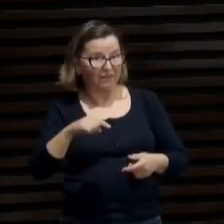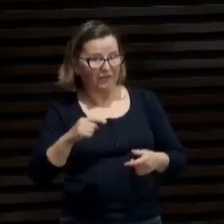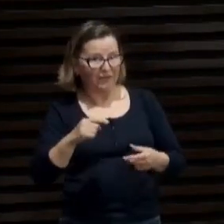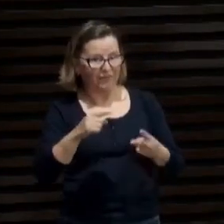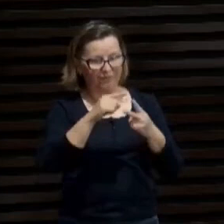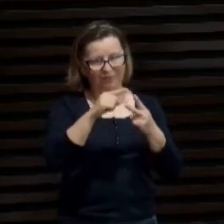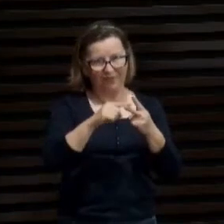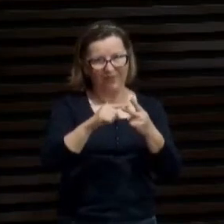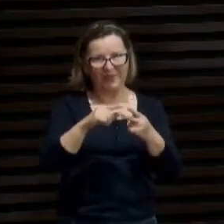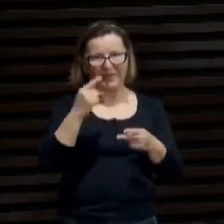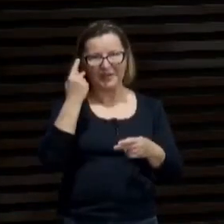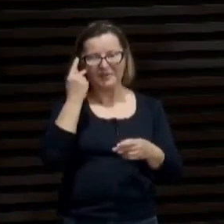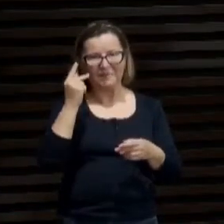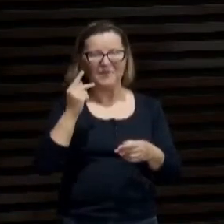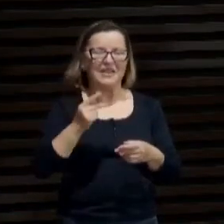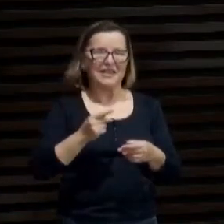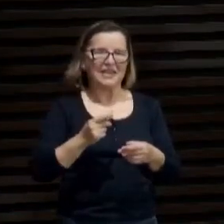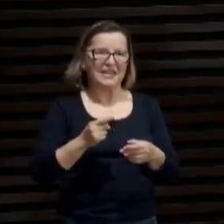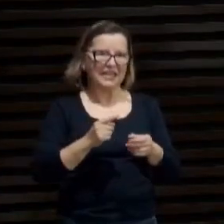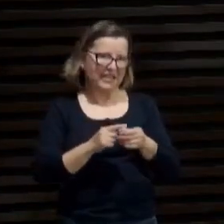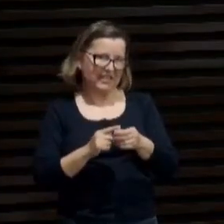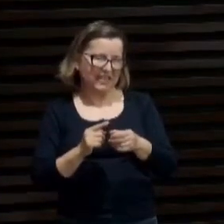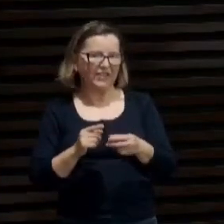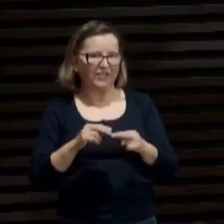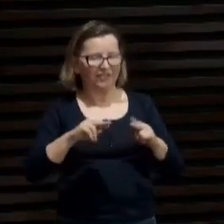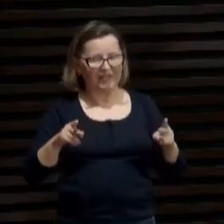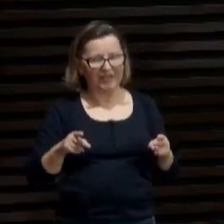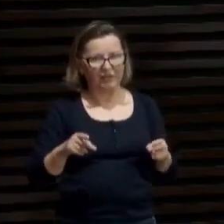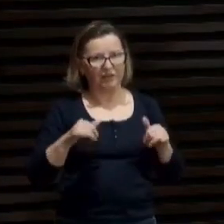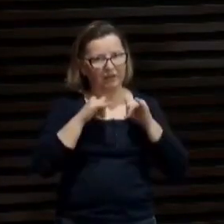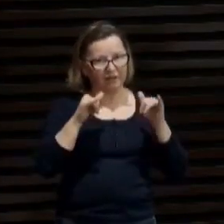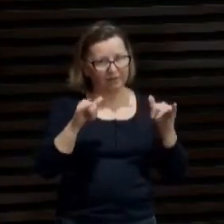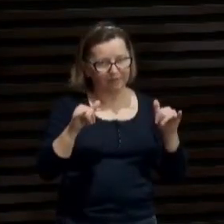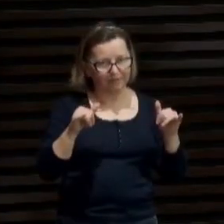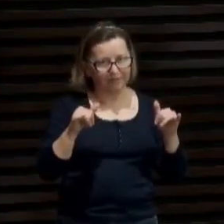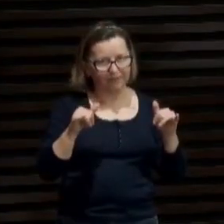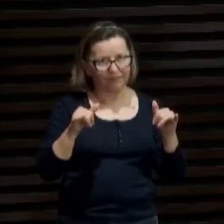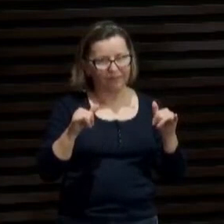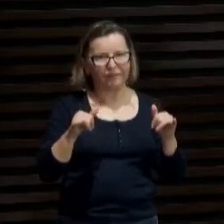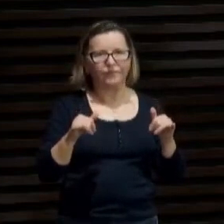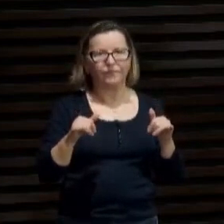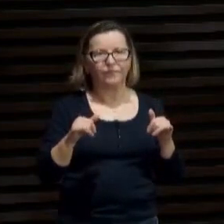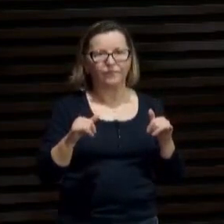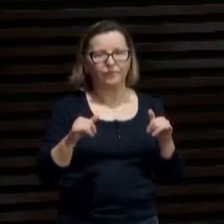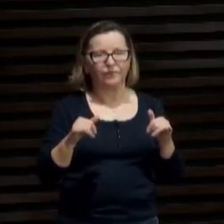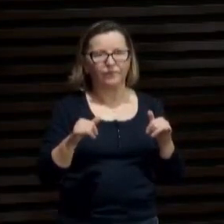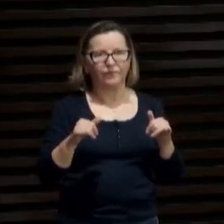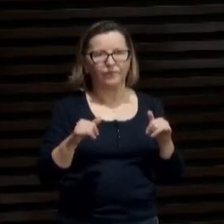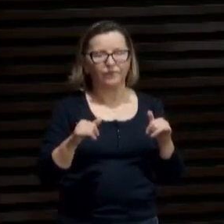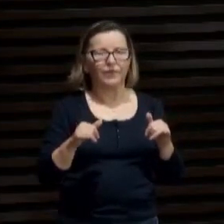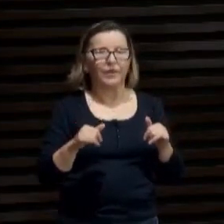lugar aonde ele estava para ir. E lhes fez a seguinte advertência: a seara é grande, mas os trabalhadores